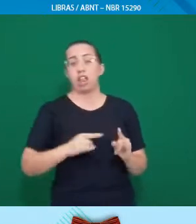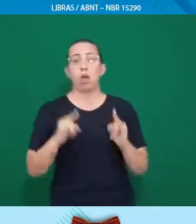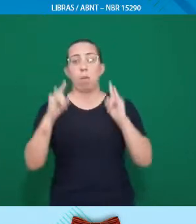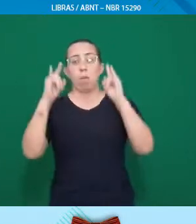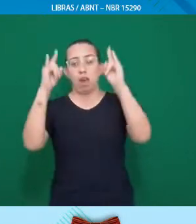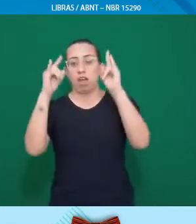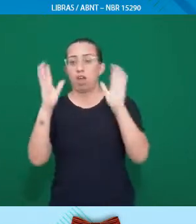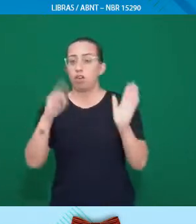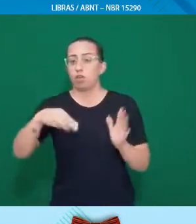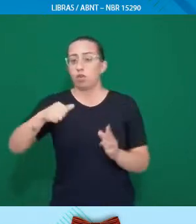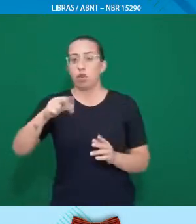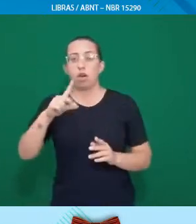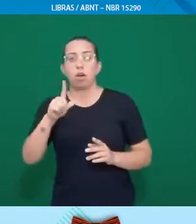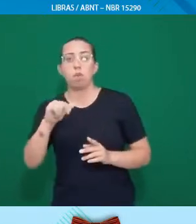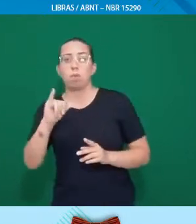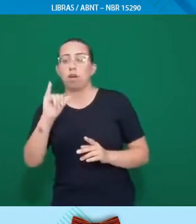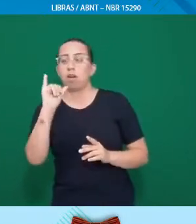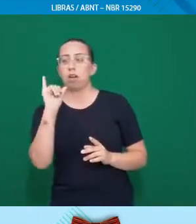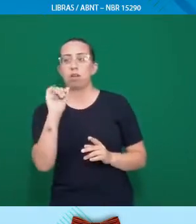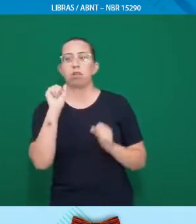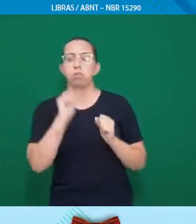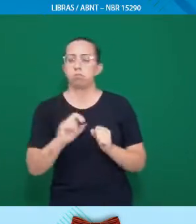a Marli